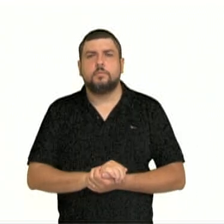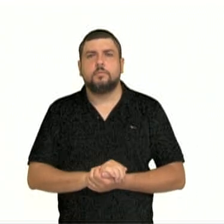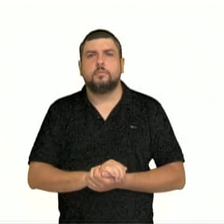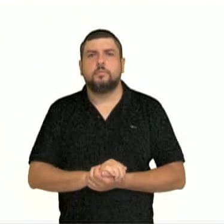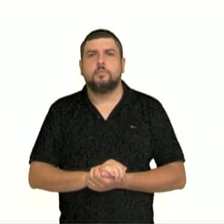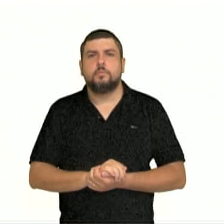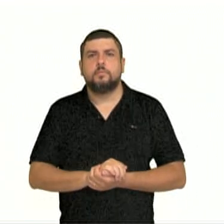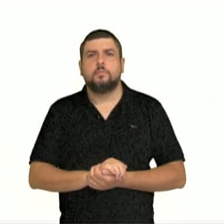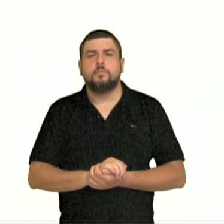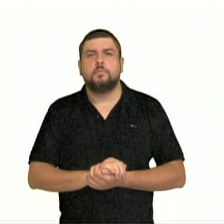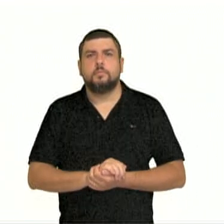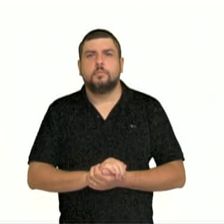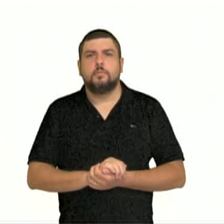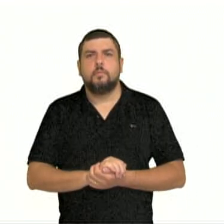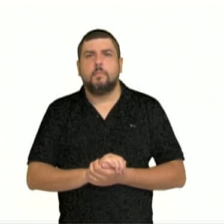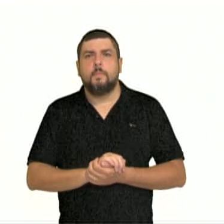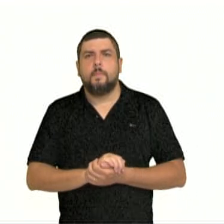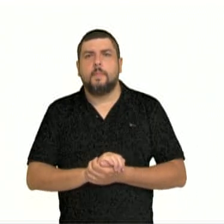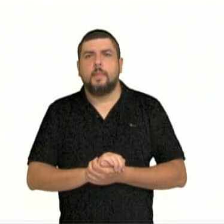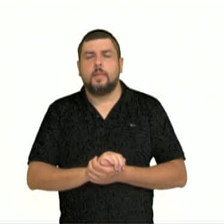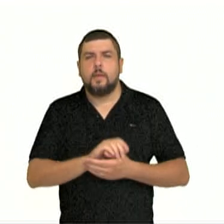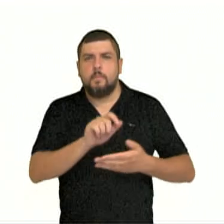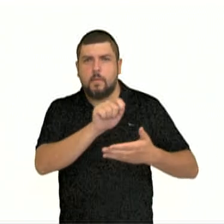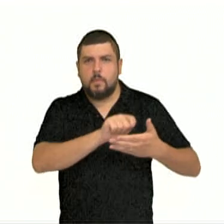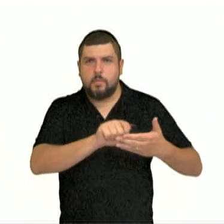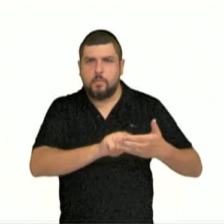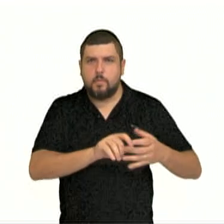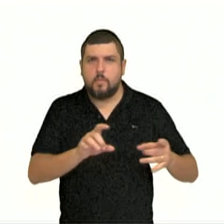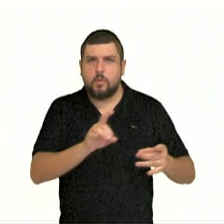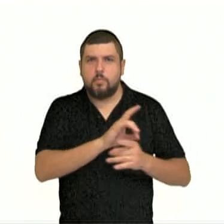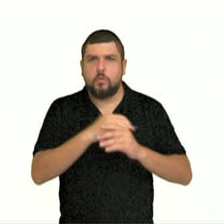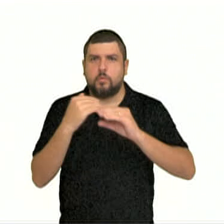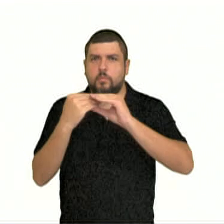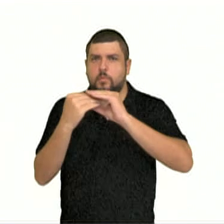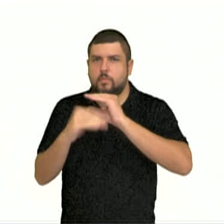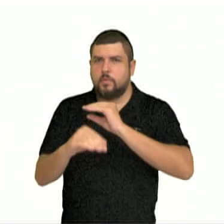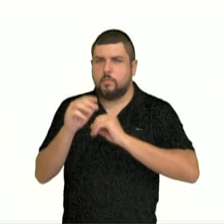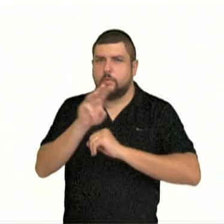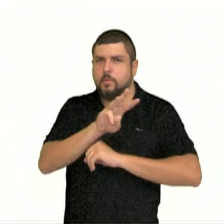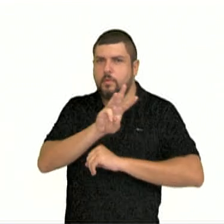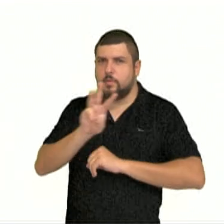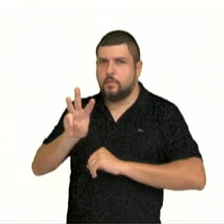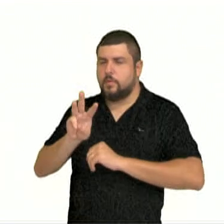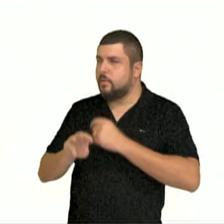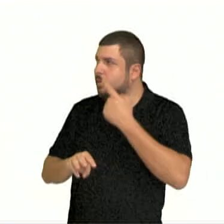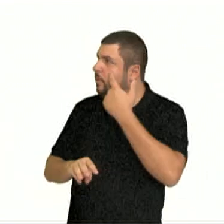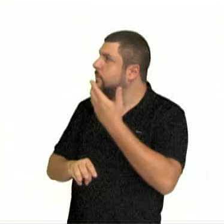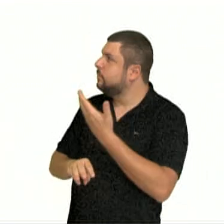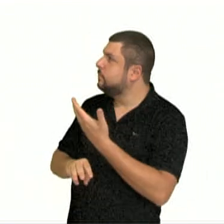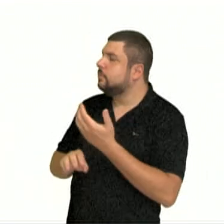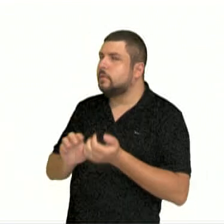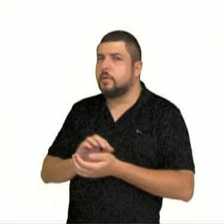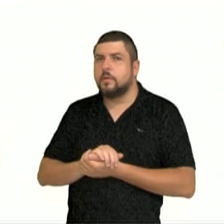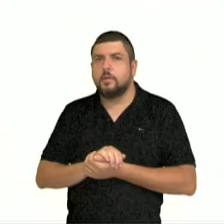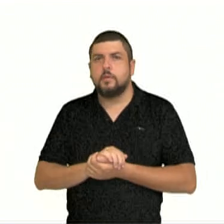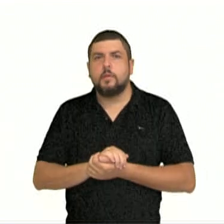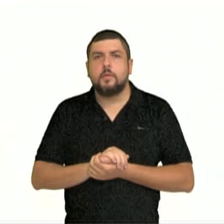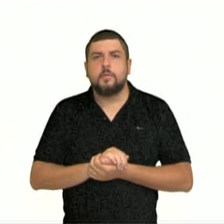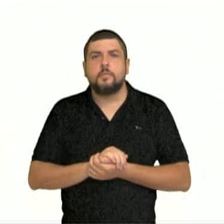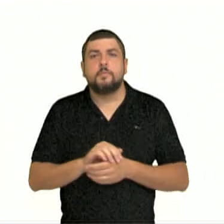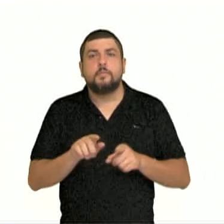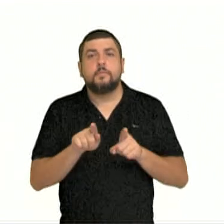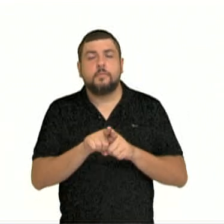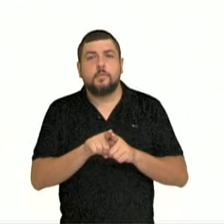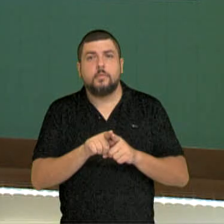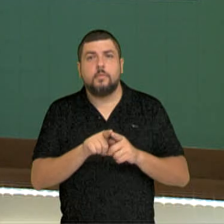Coloca essa tua produção no Redação PR/Gov.br, né? E não se esquece de